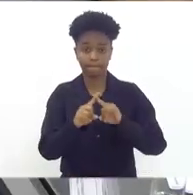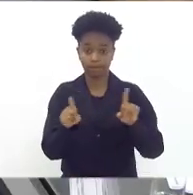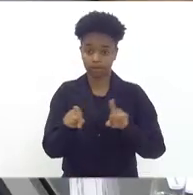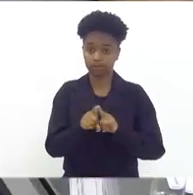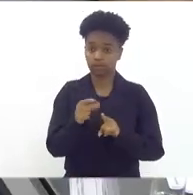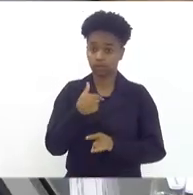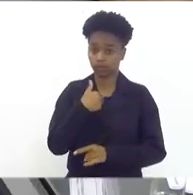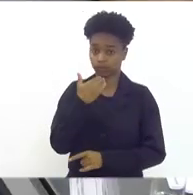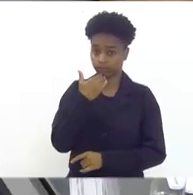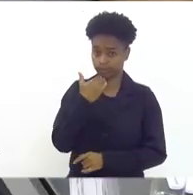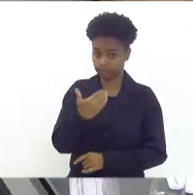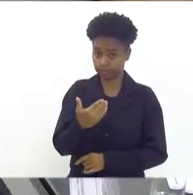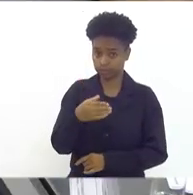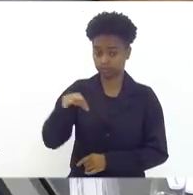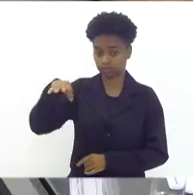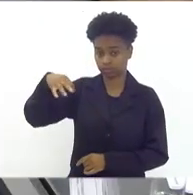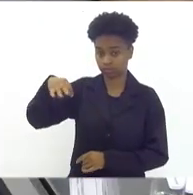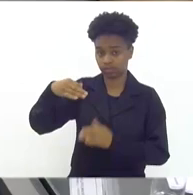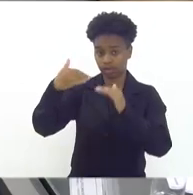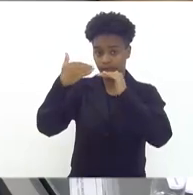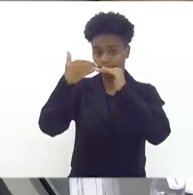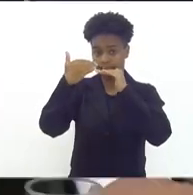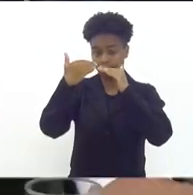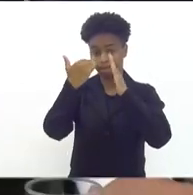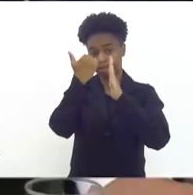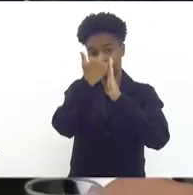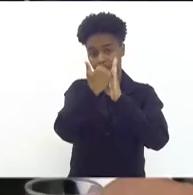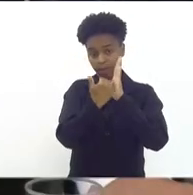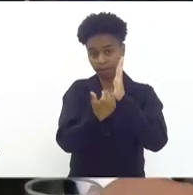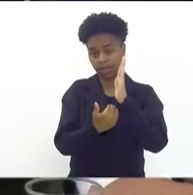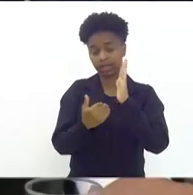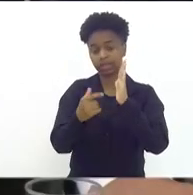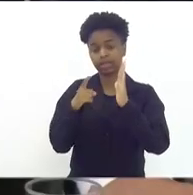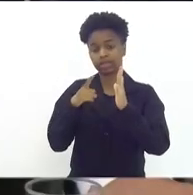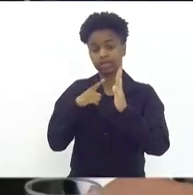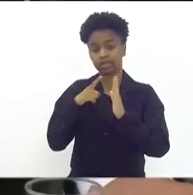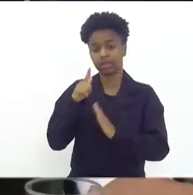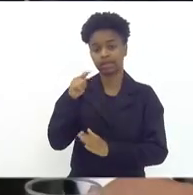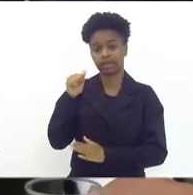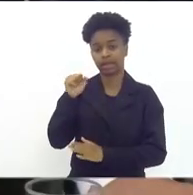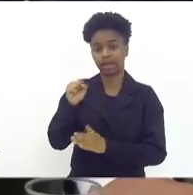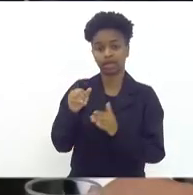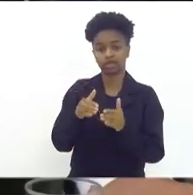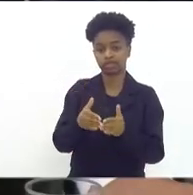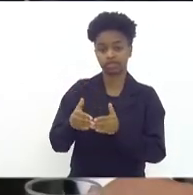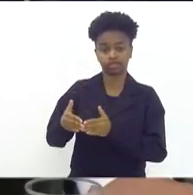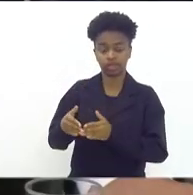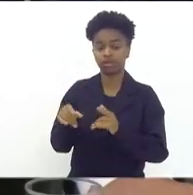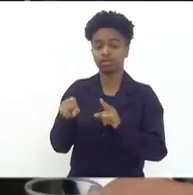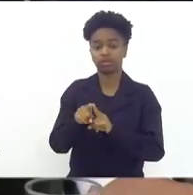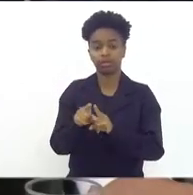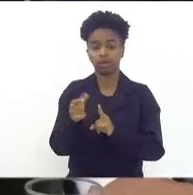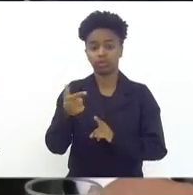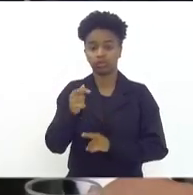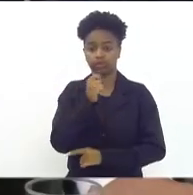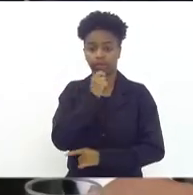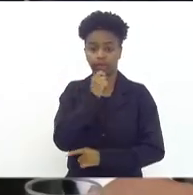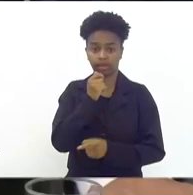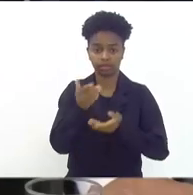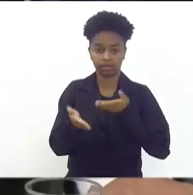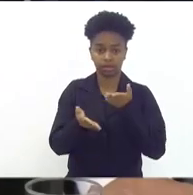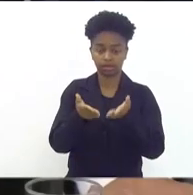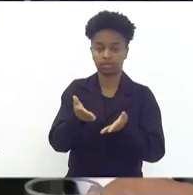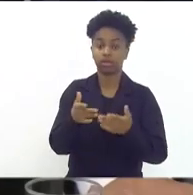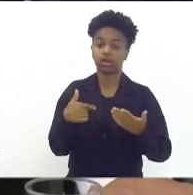meu a lista dos postos que tiveram gás interrompidos e dos que também ainda não tiveram seus pedidos atendidos